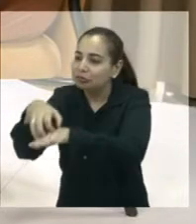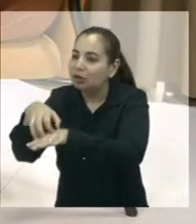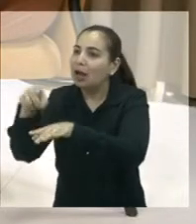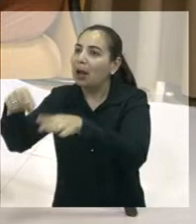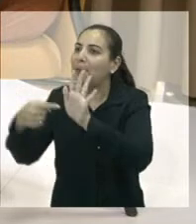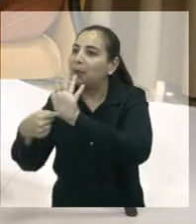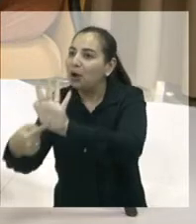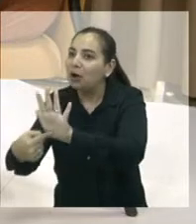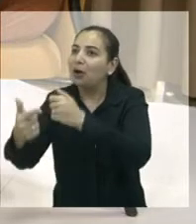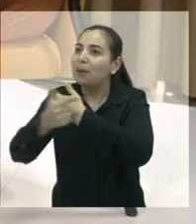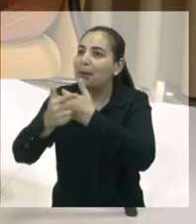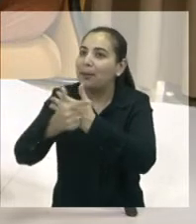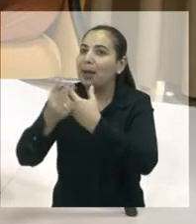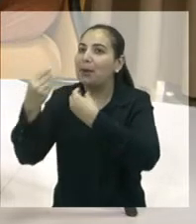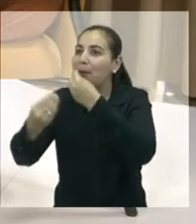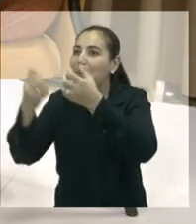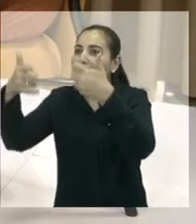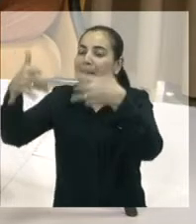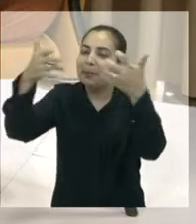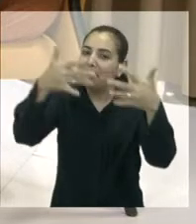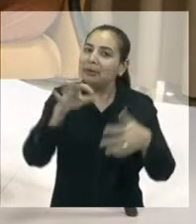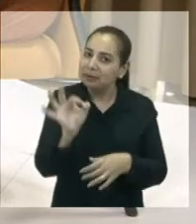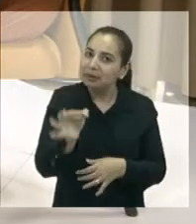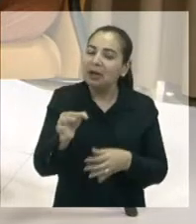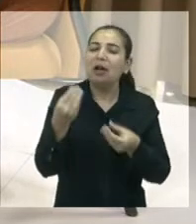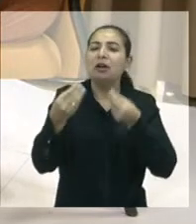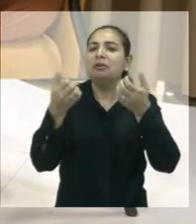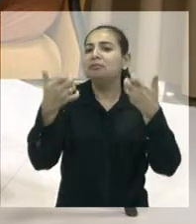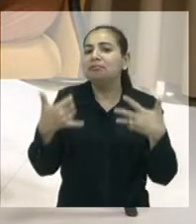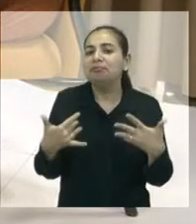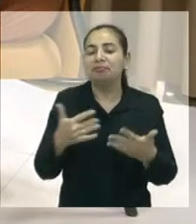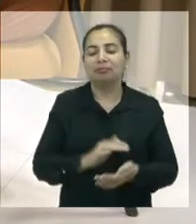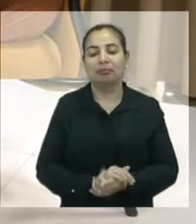o retorno da população nisso, doutora? Sim, inclusive é uma